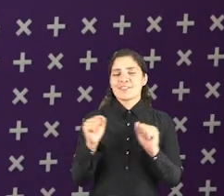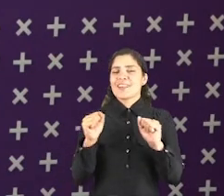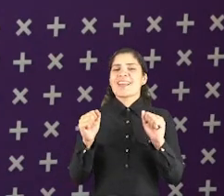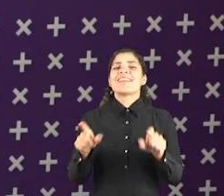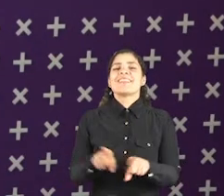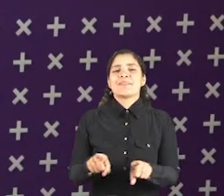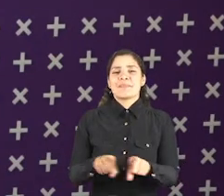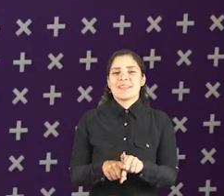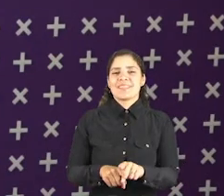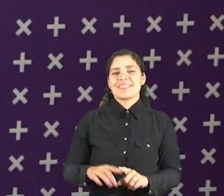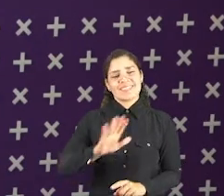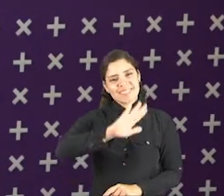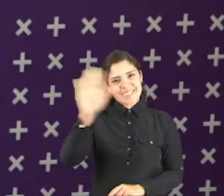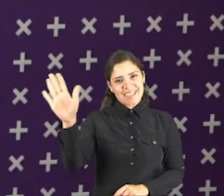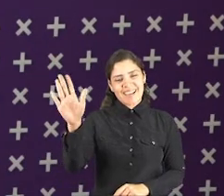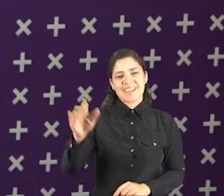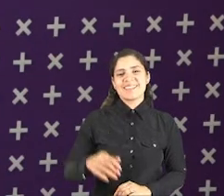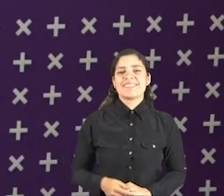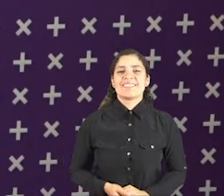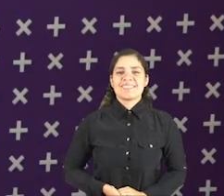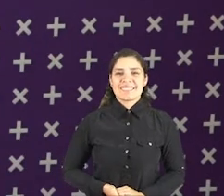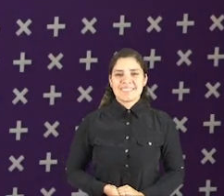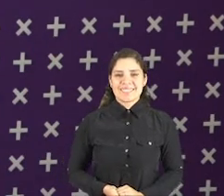até a próxima